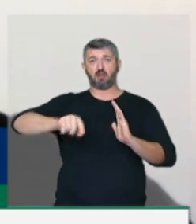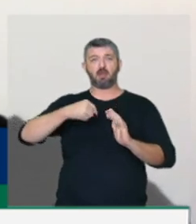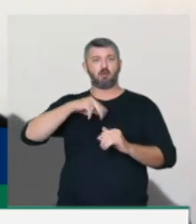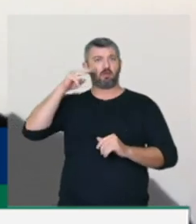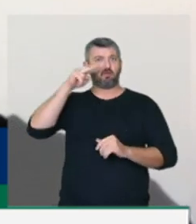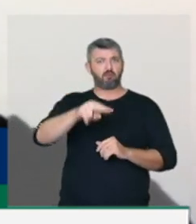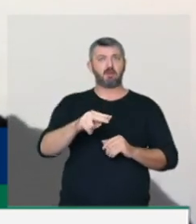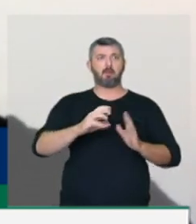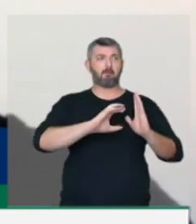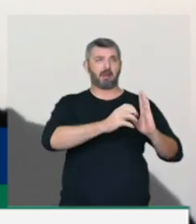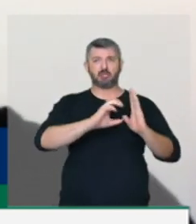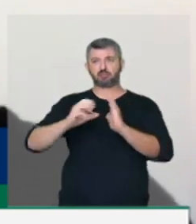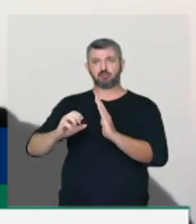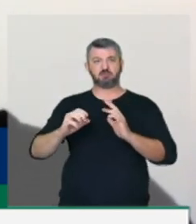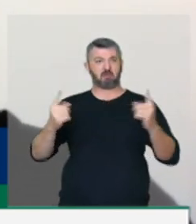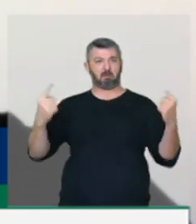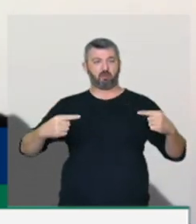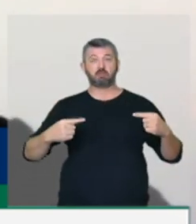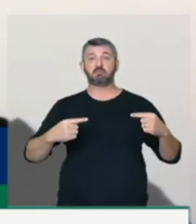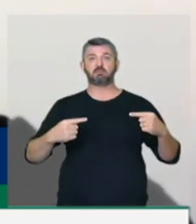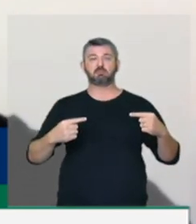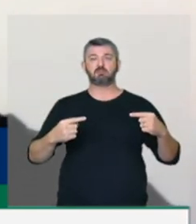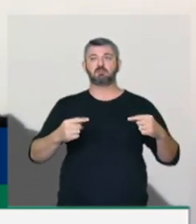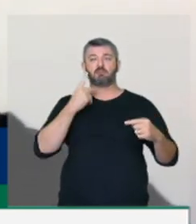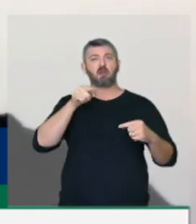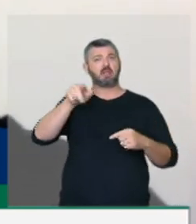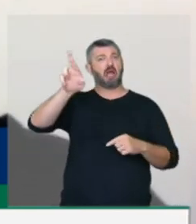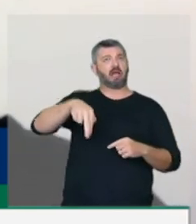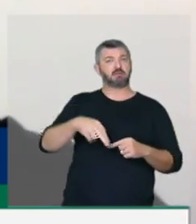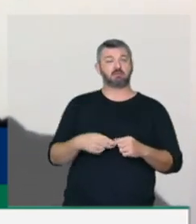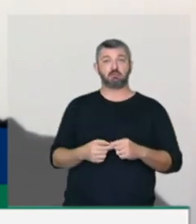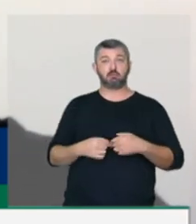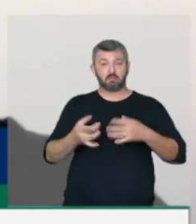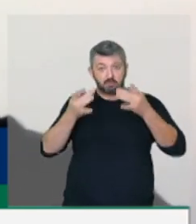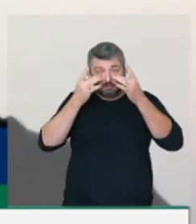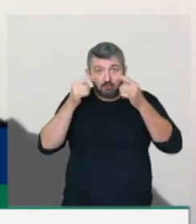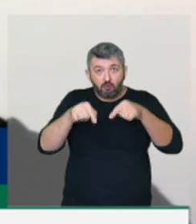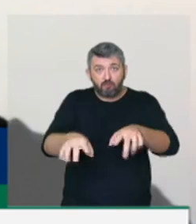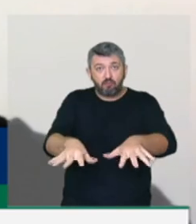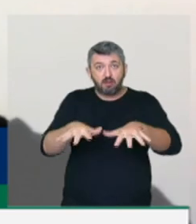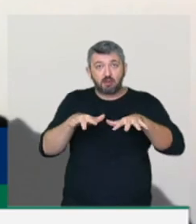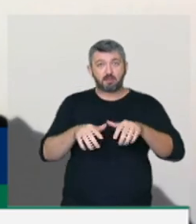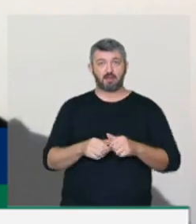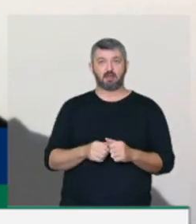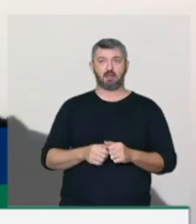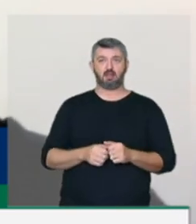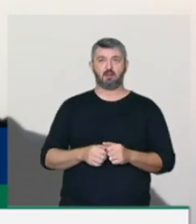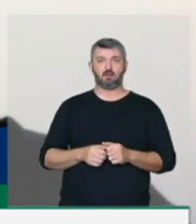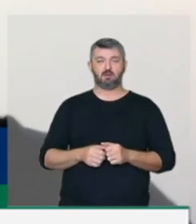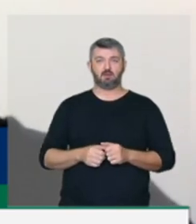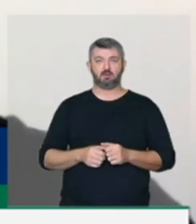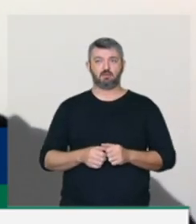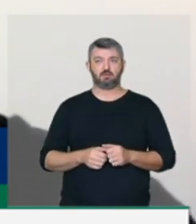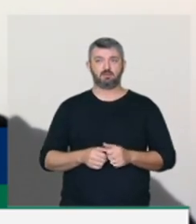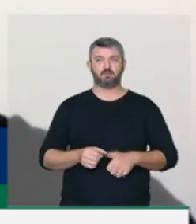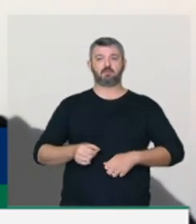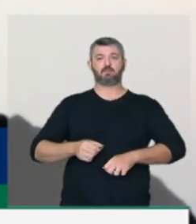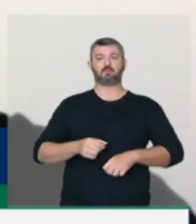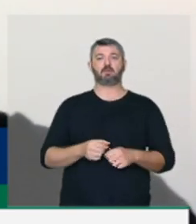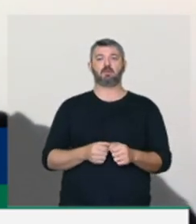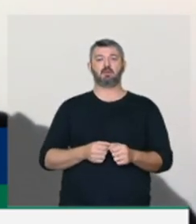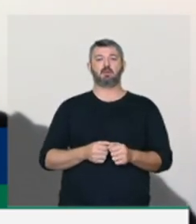partidos antagônicos, dizendo, olha, você tem razão, eu presenciei em plenário, inúmeras vezes, aí, como nós dizemos aí no plano do